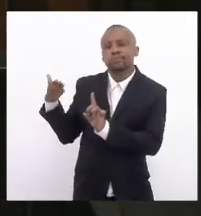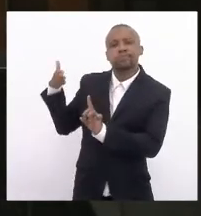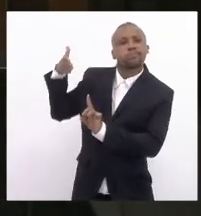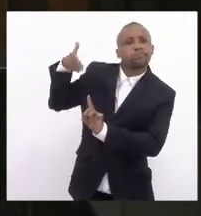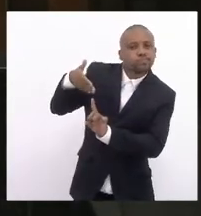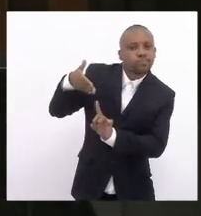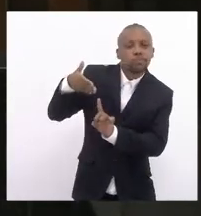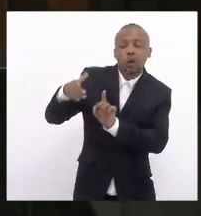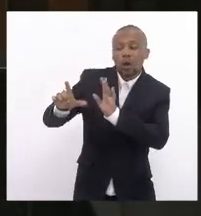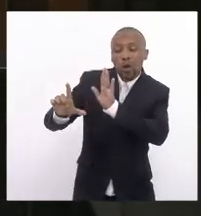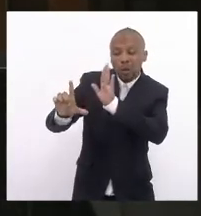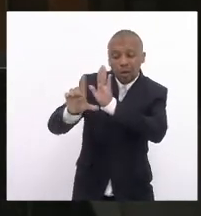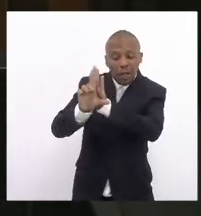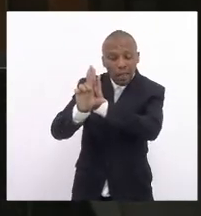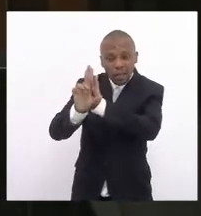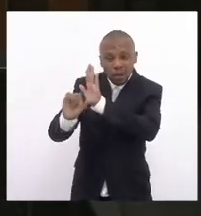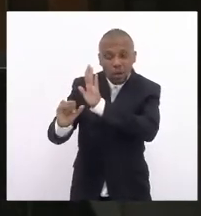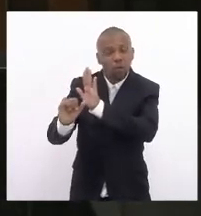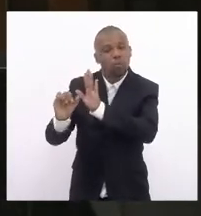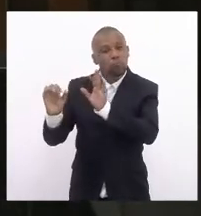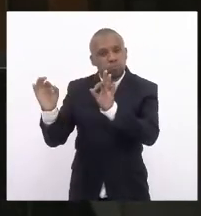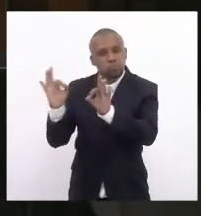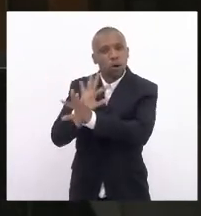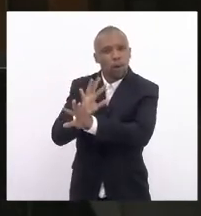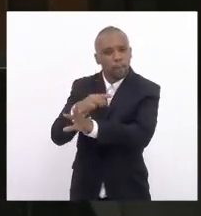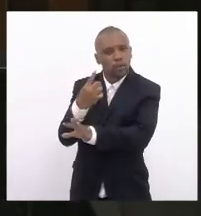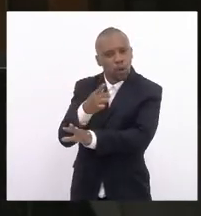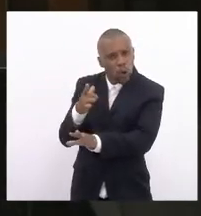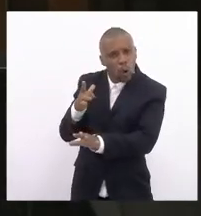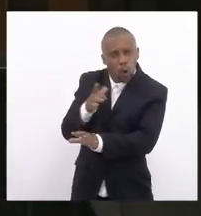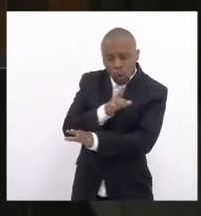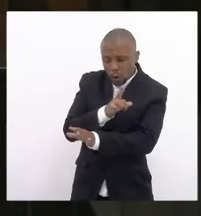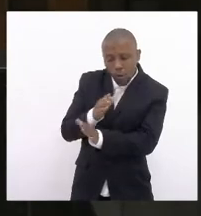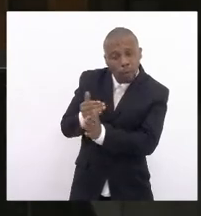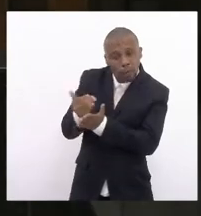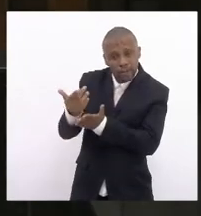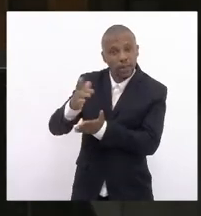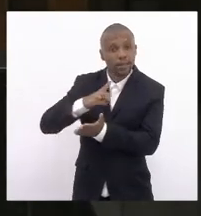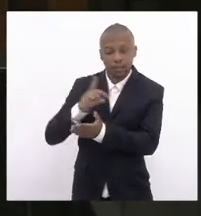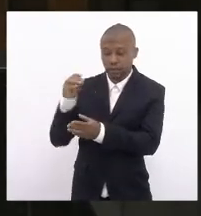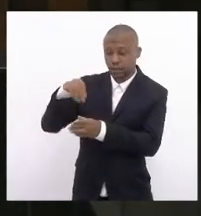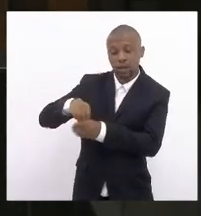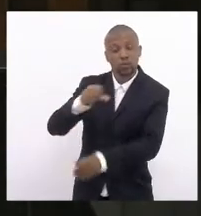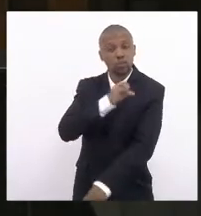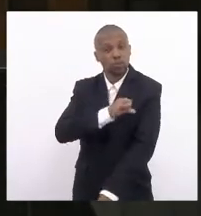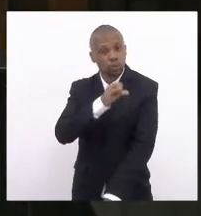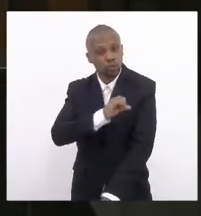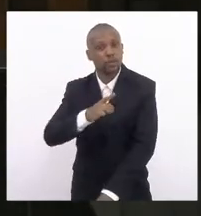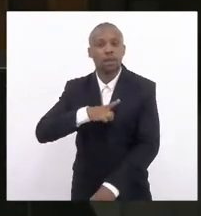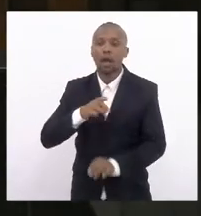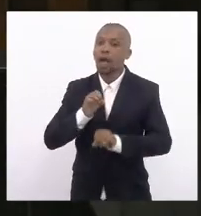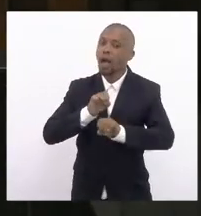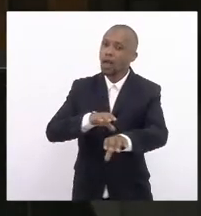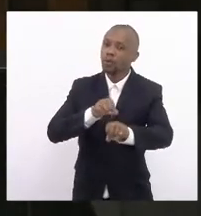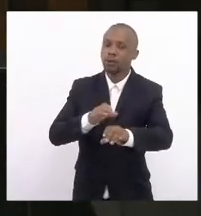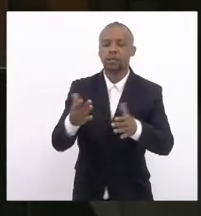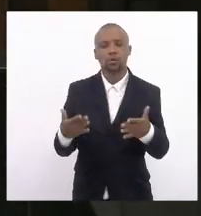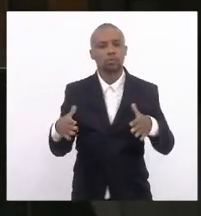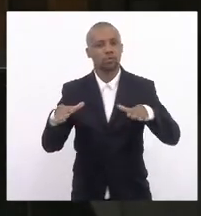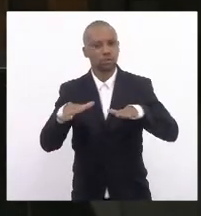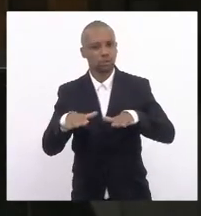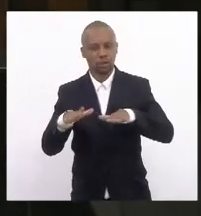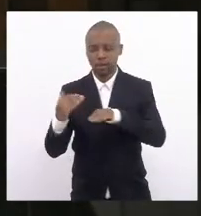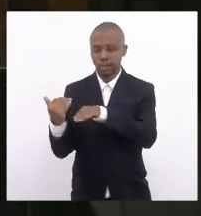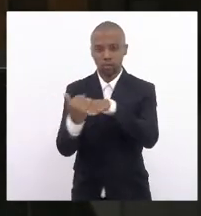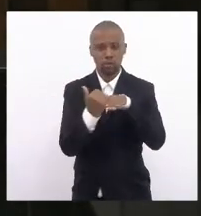marco legal sólido para a gente passar a ter no Estado do Rio de Janeiro educação inclusiva. Eu acho